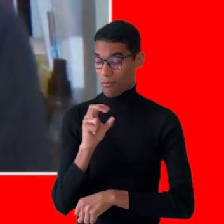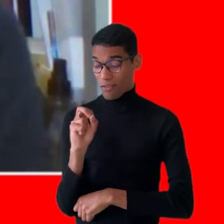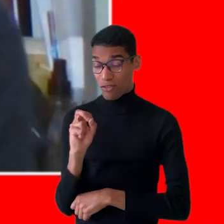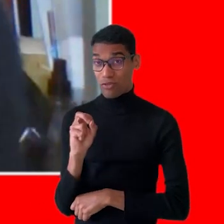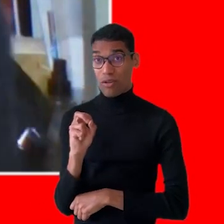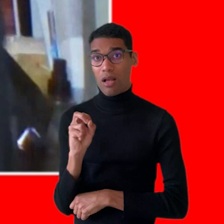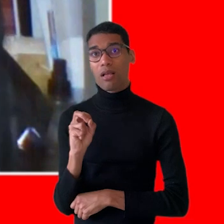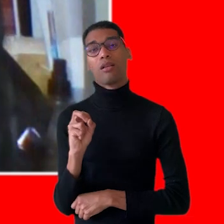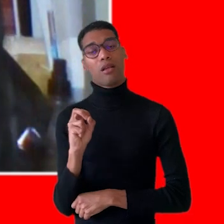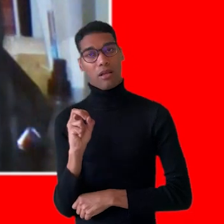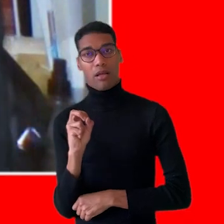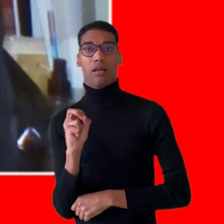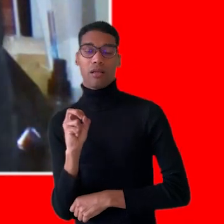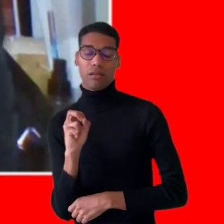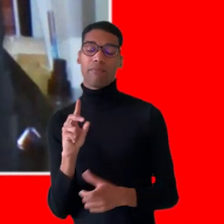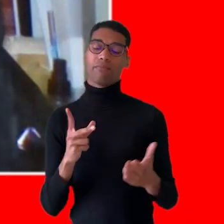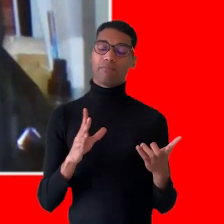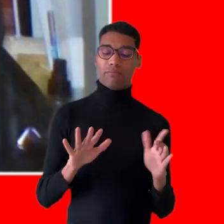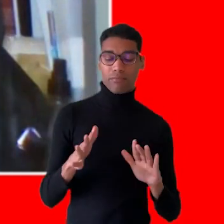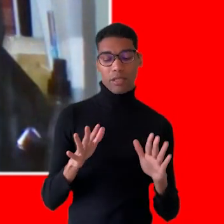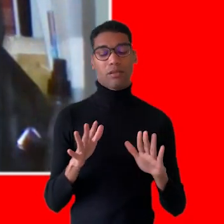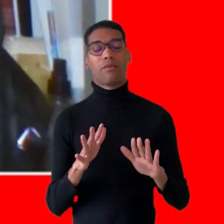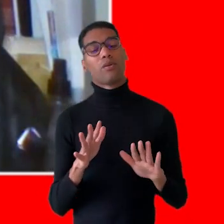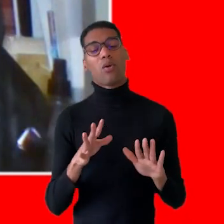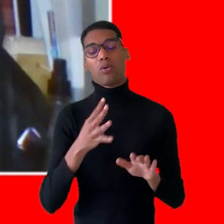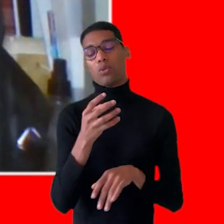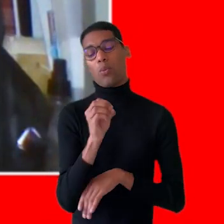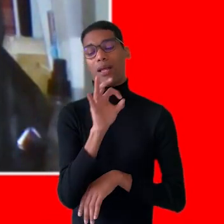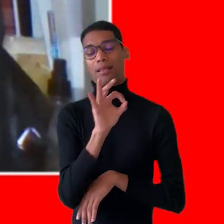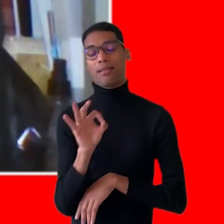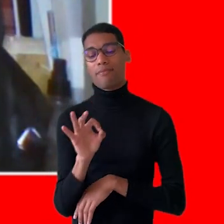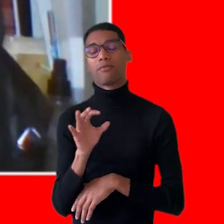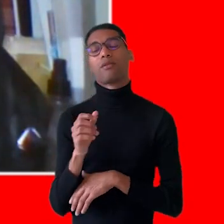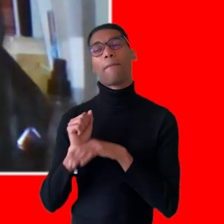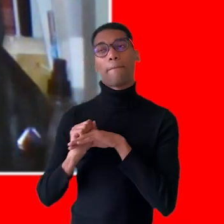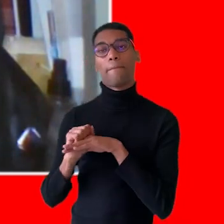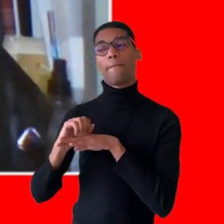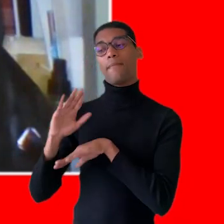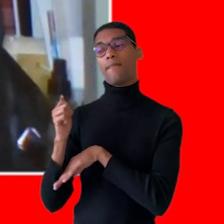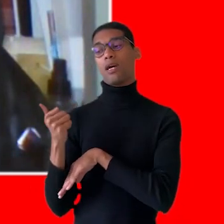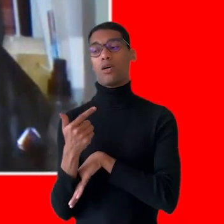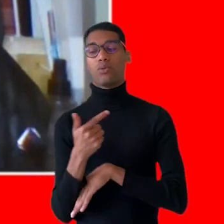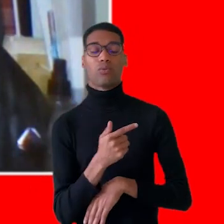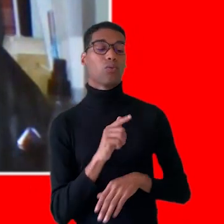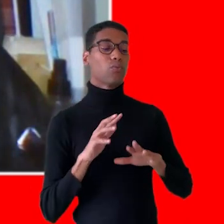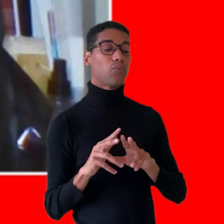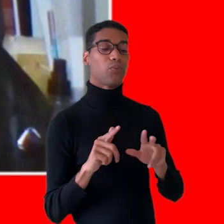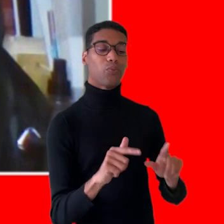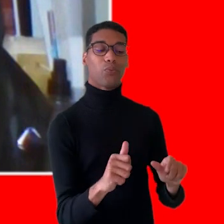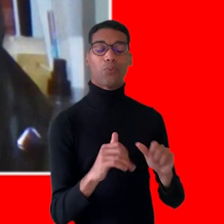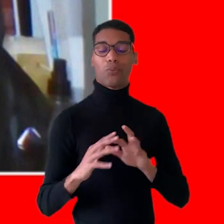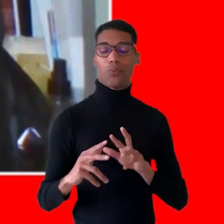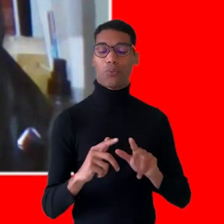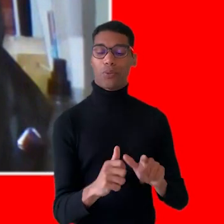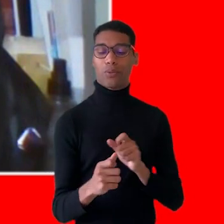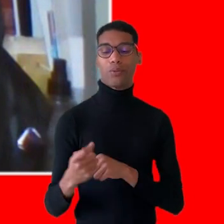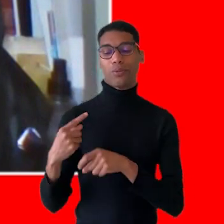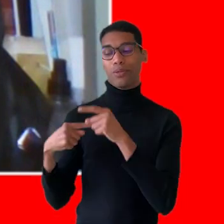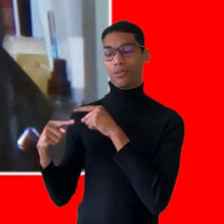20 anos, é pelo menos uns 40% maior do que todas